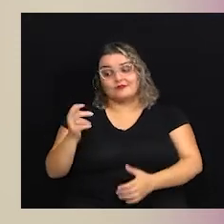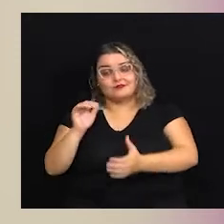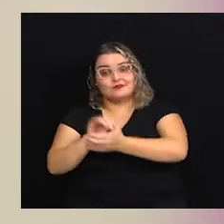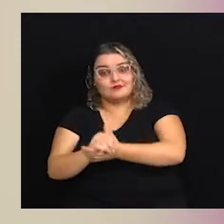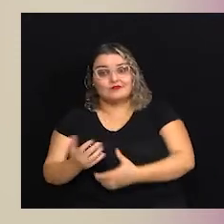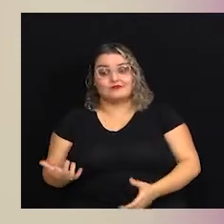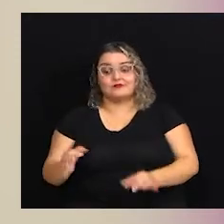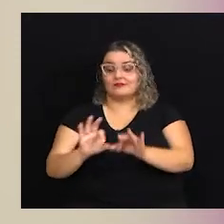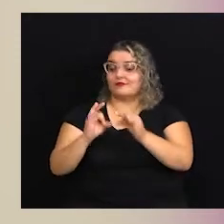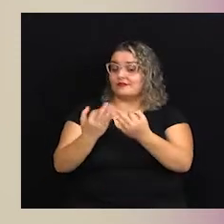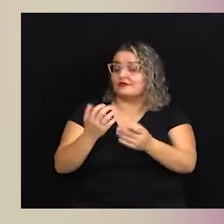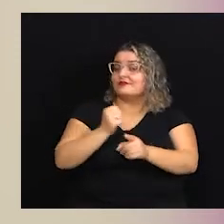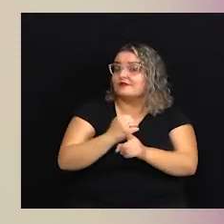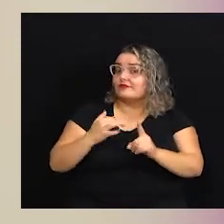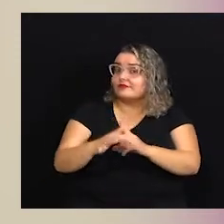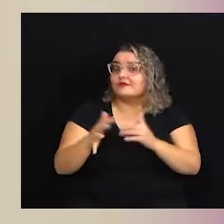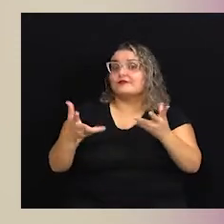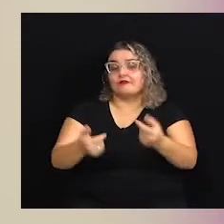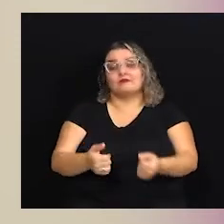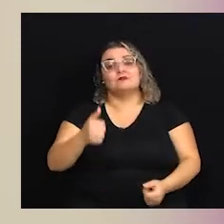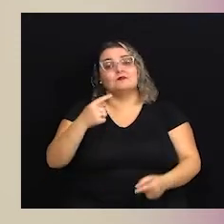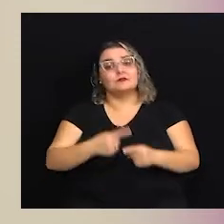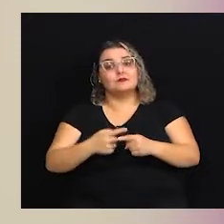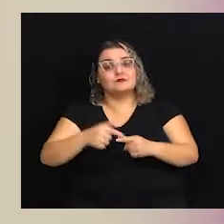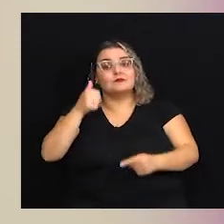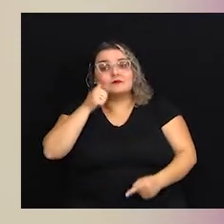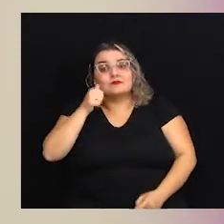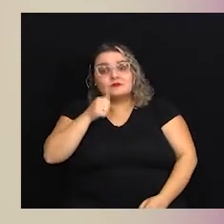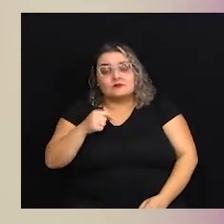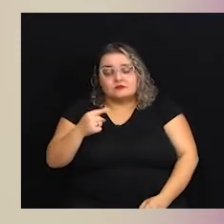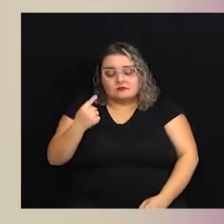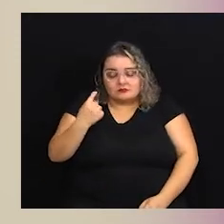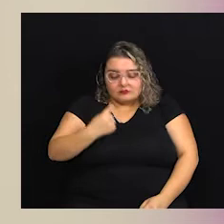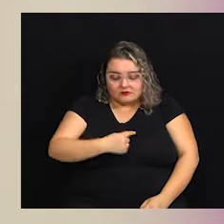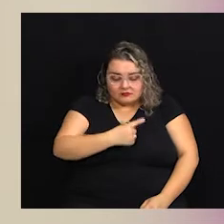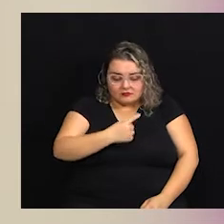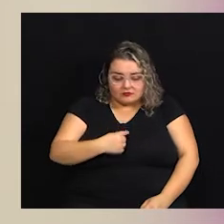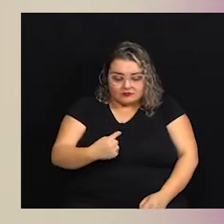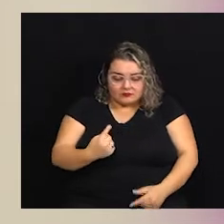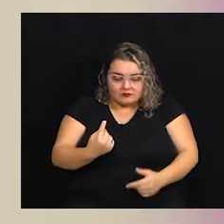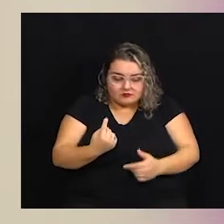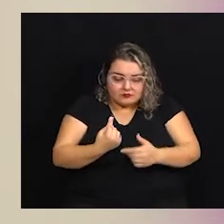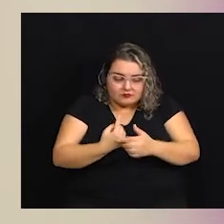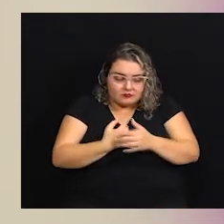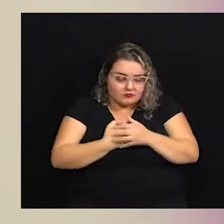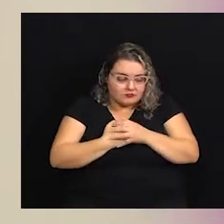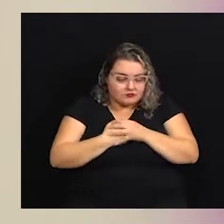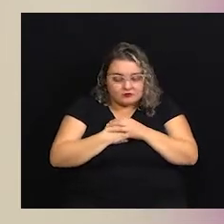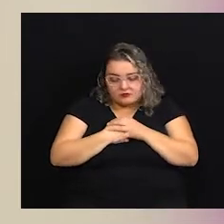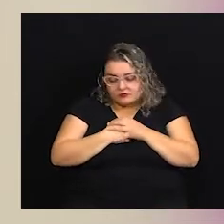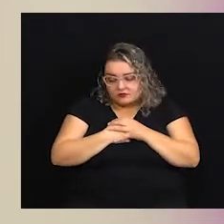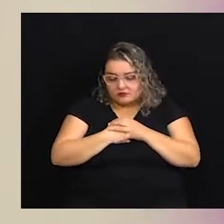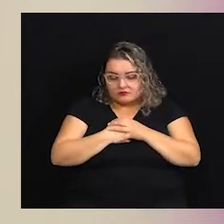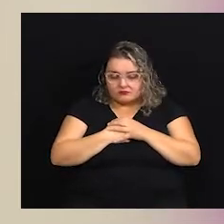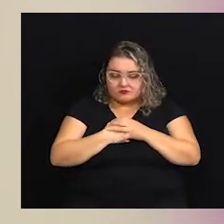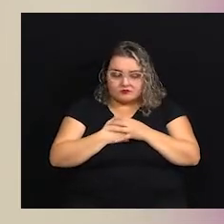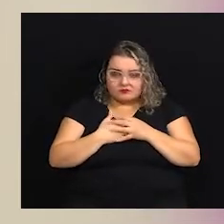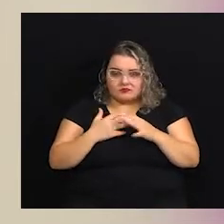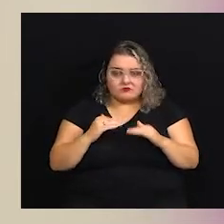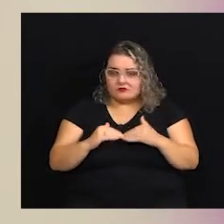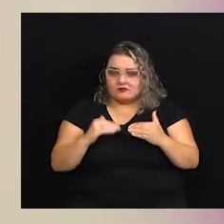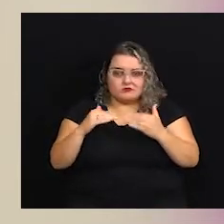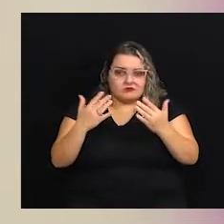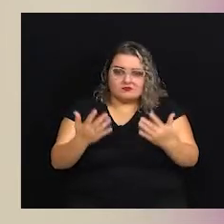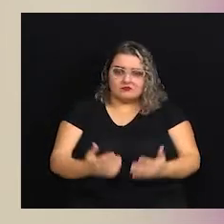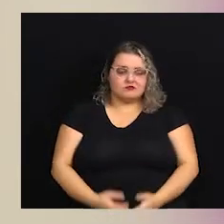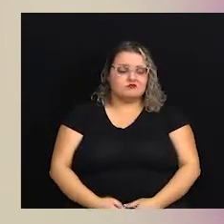casal, na vida da família, na vida da sociedade como um todo, porque a mulher ela se anula, a mulher ela se retrai, chega numa fase que ela